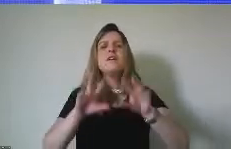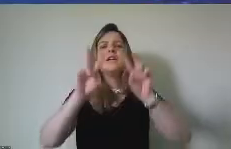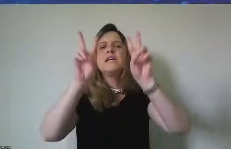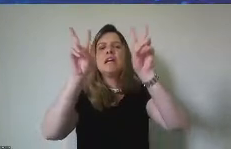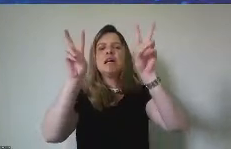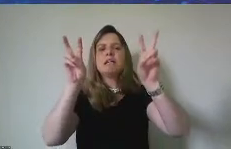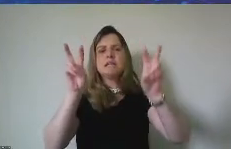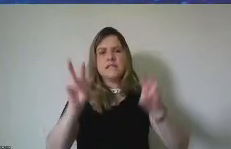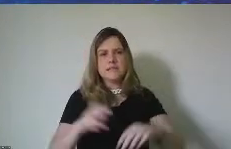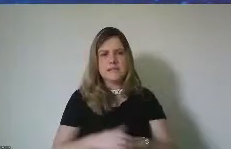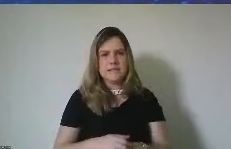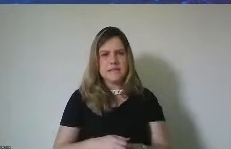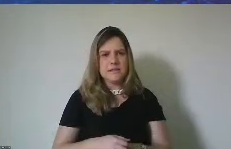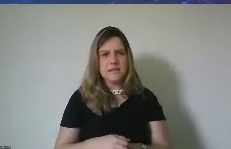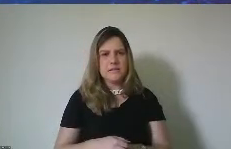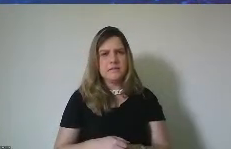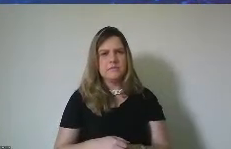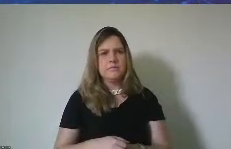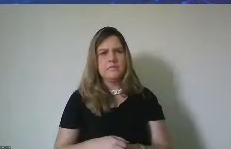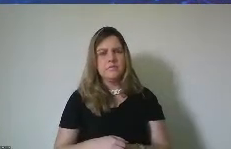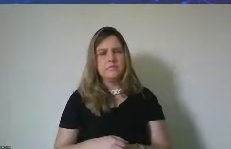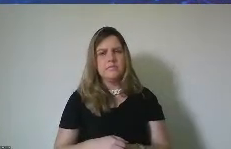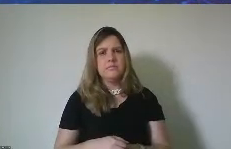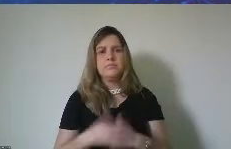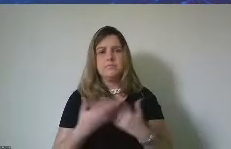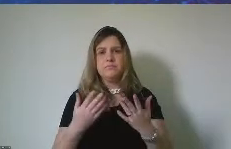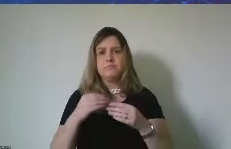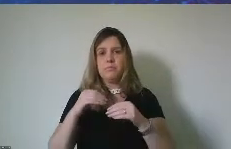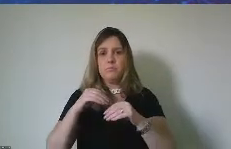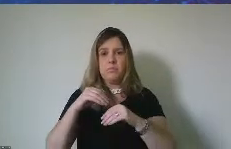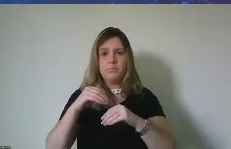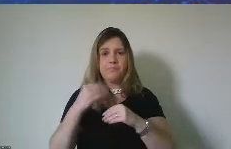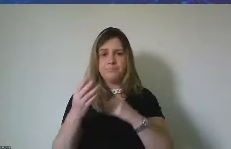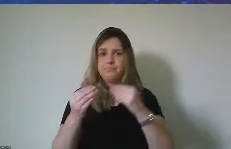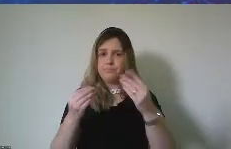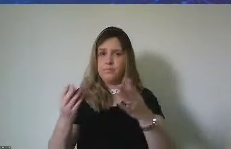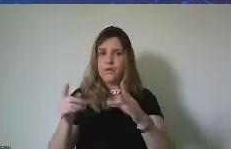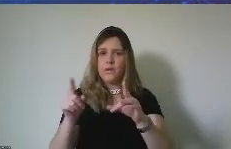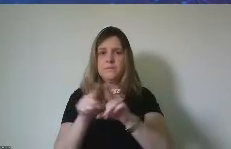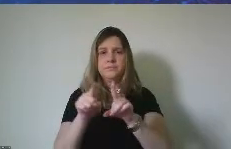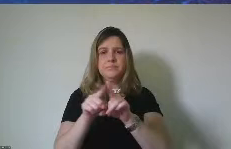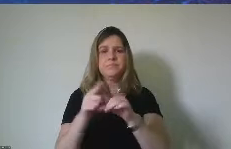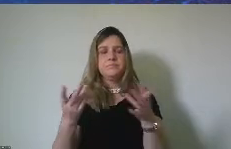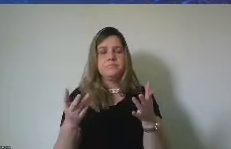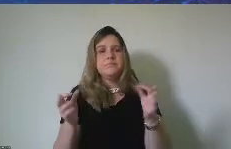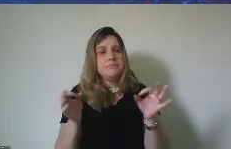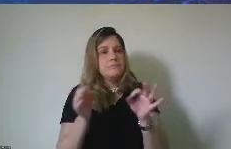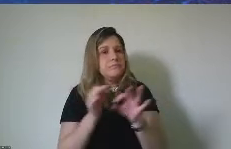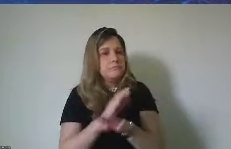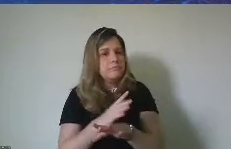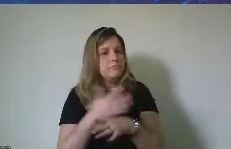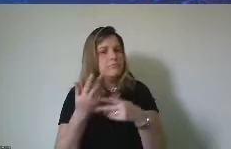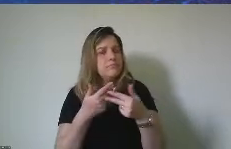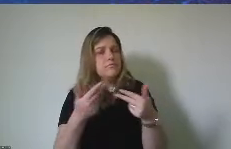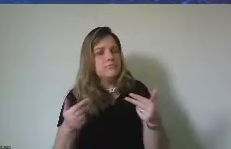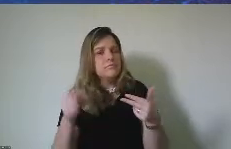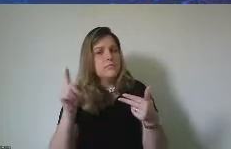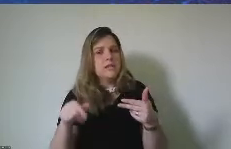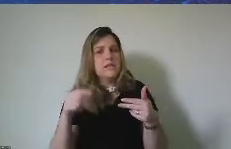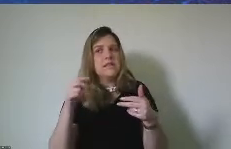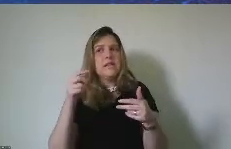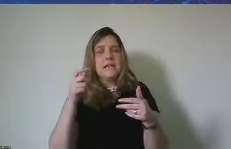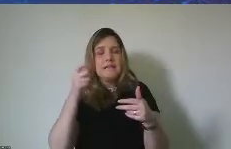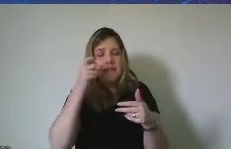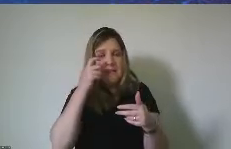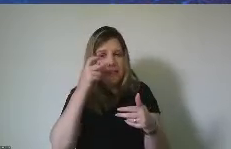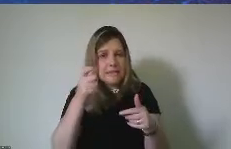Sobretudo com a geração distribuída e o recado gente quando a gente olha para o Brasil ele é super interessante e